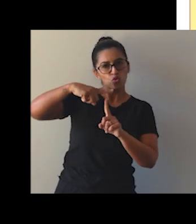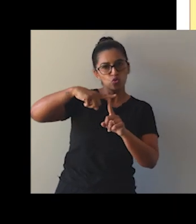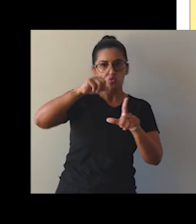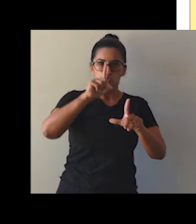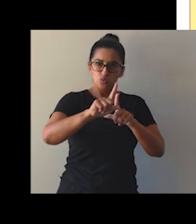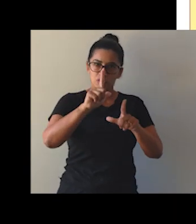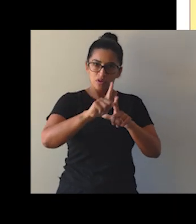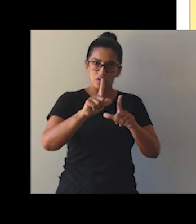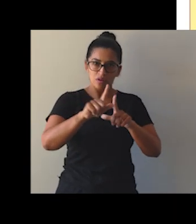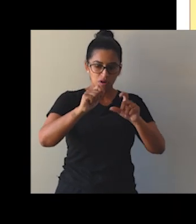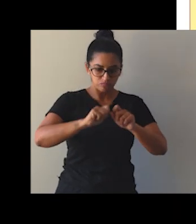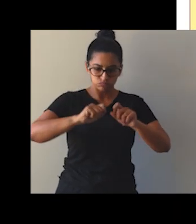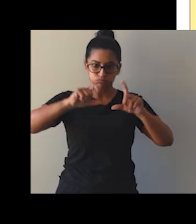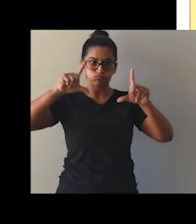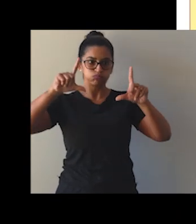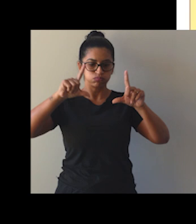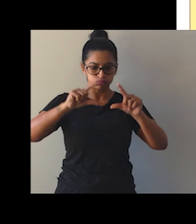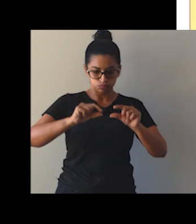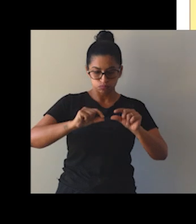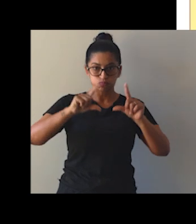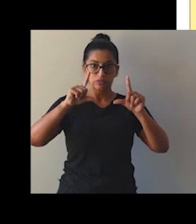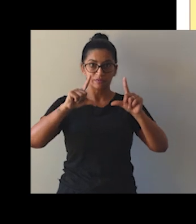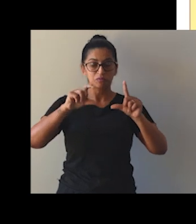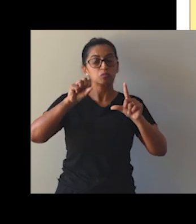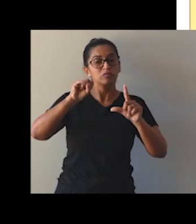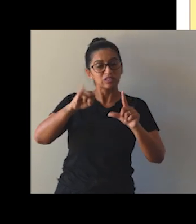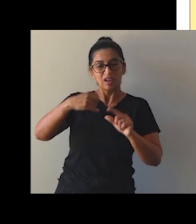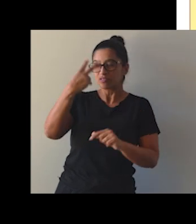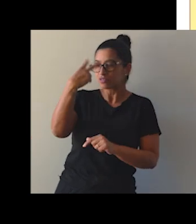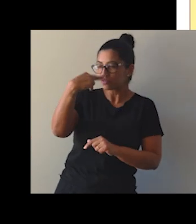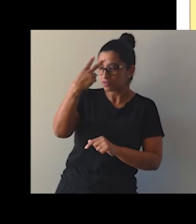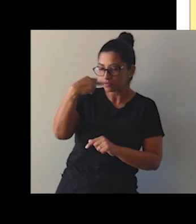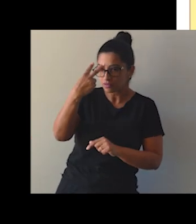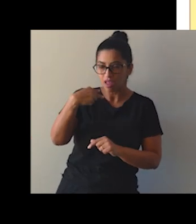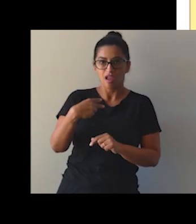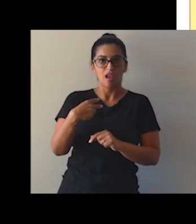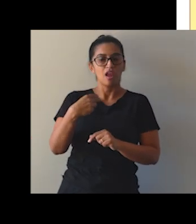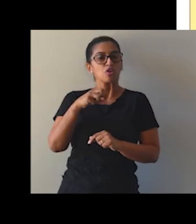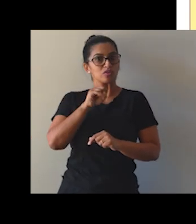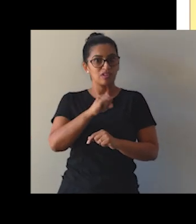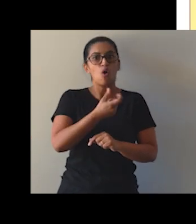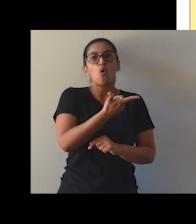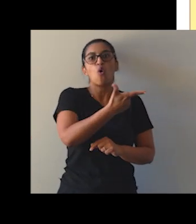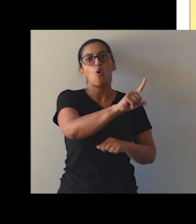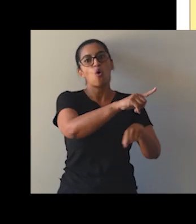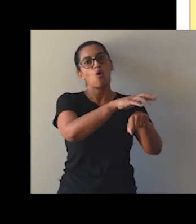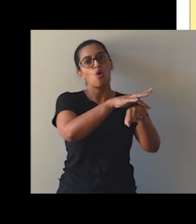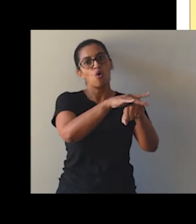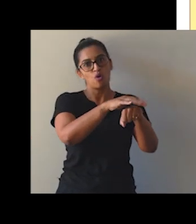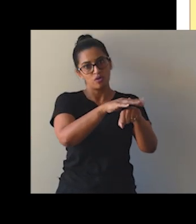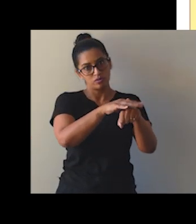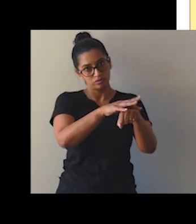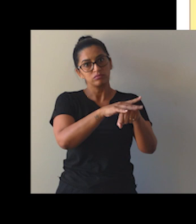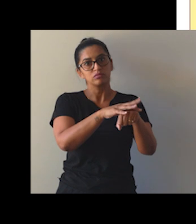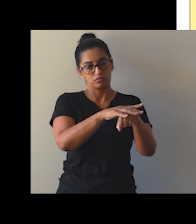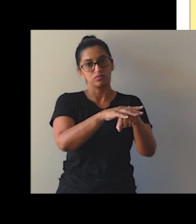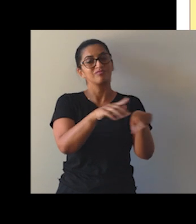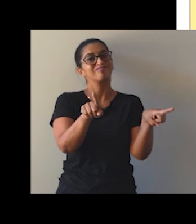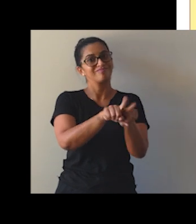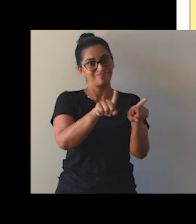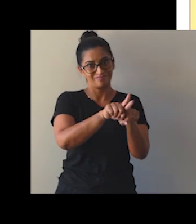é cego, se ele não tem outra comorbidade, se ele tem só a cegueira como deficiência, essa criança vai